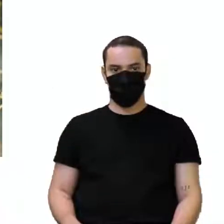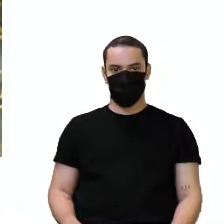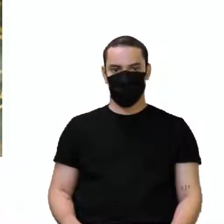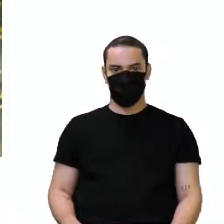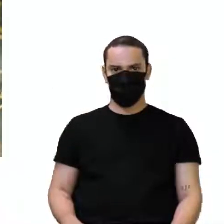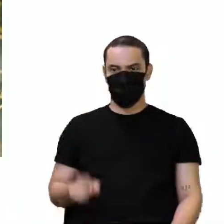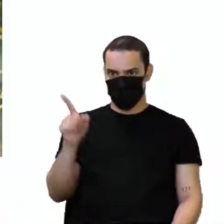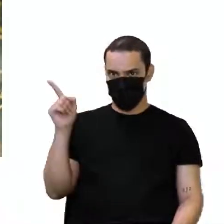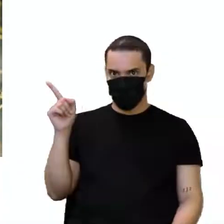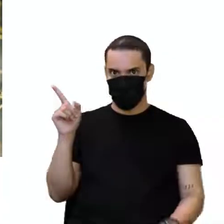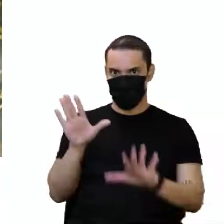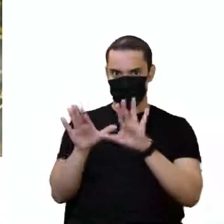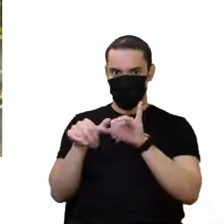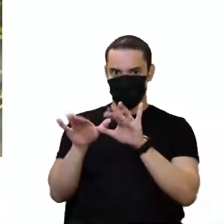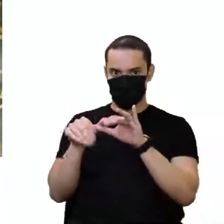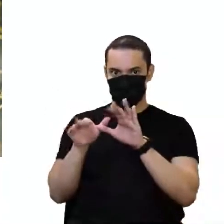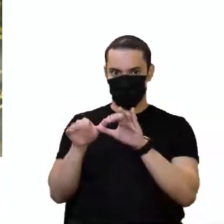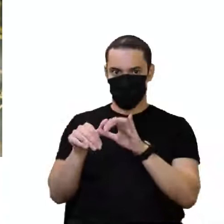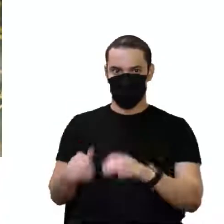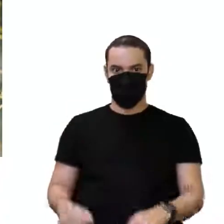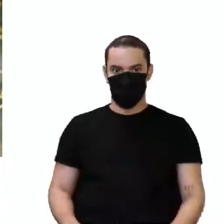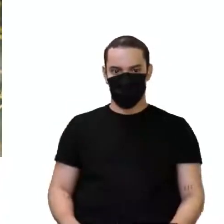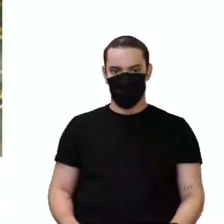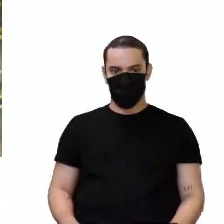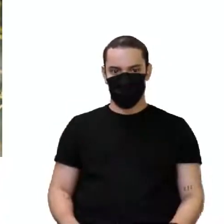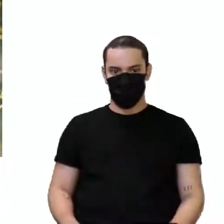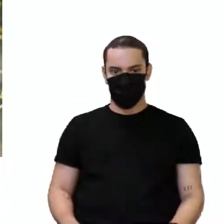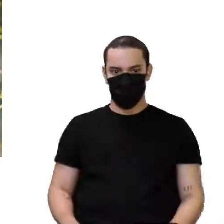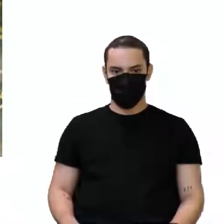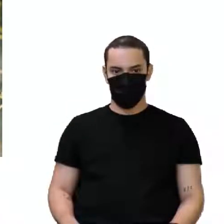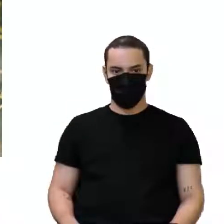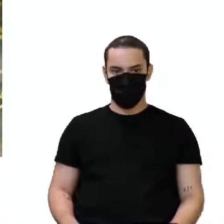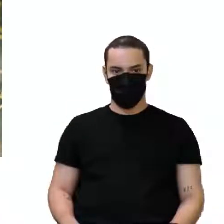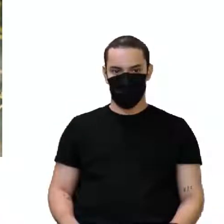Tá vendo uma ave? Olha aqui a cauda dela aqui embaixo, ó.